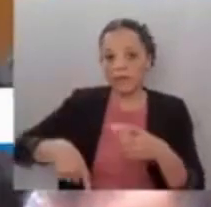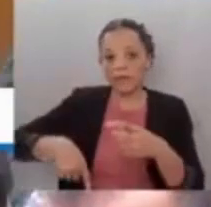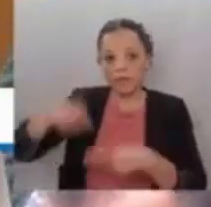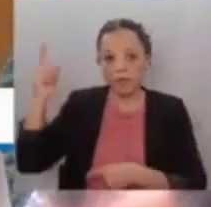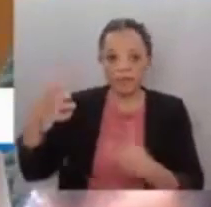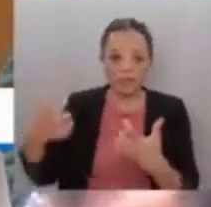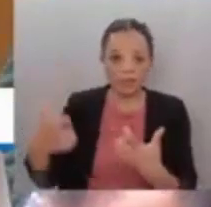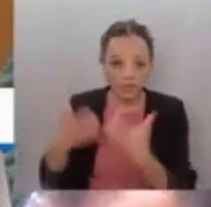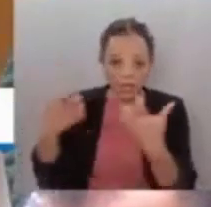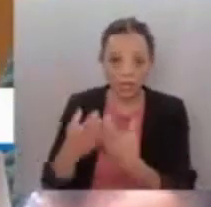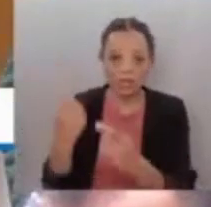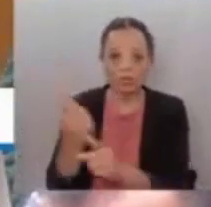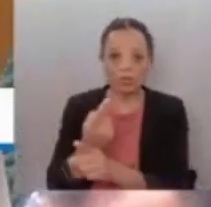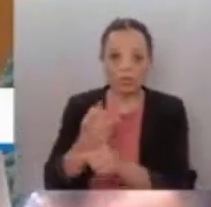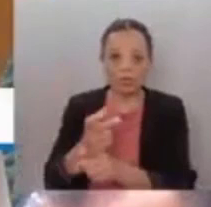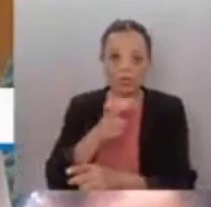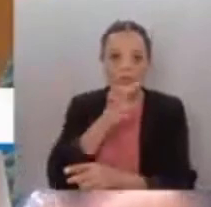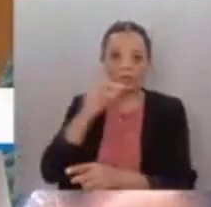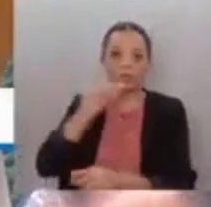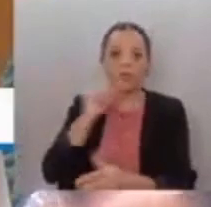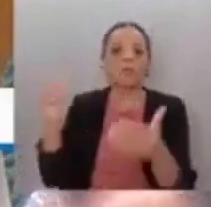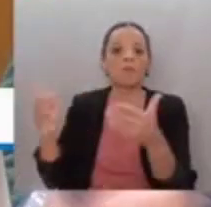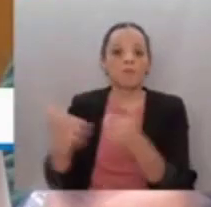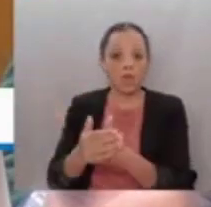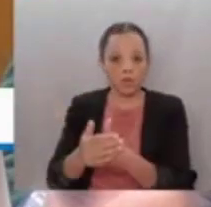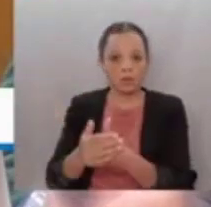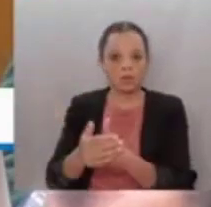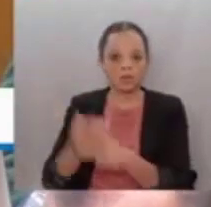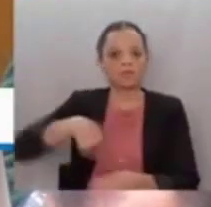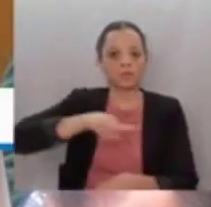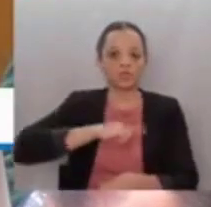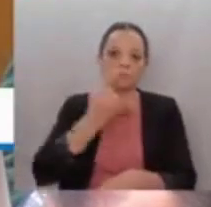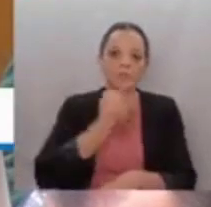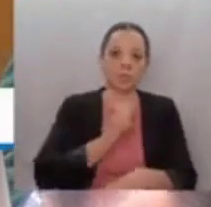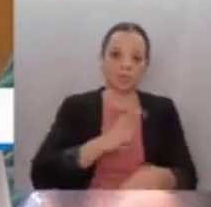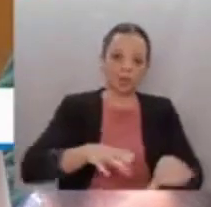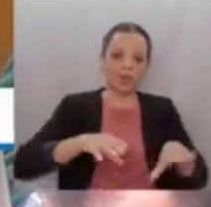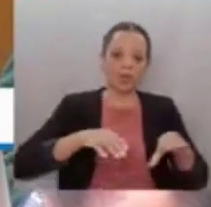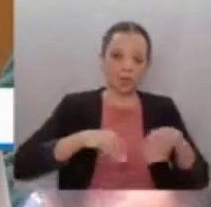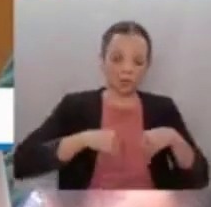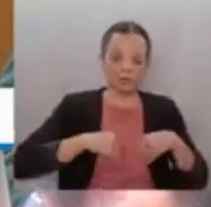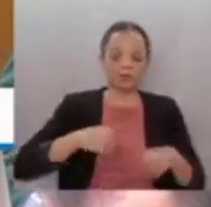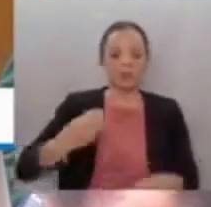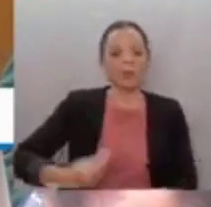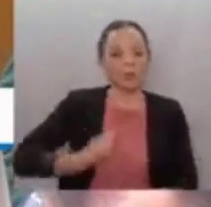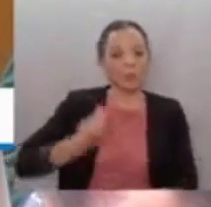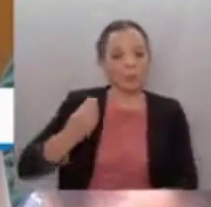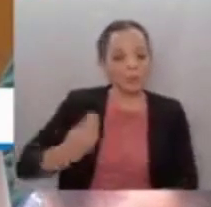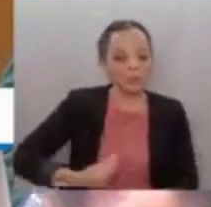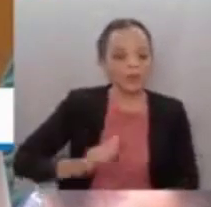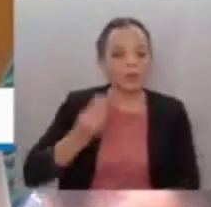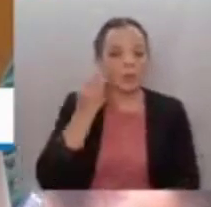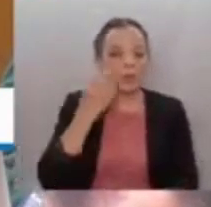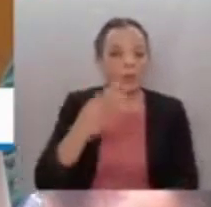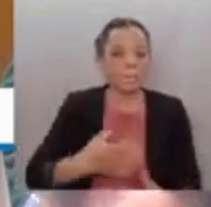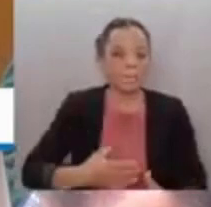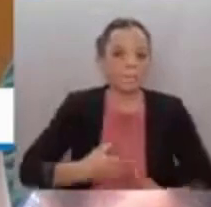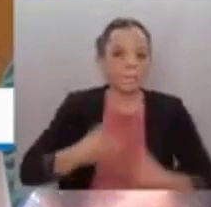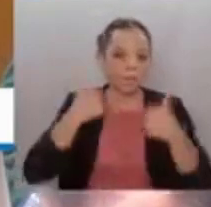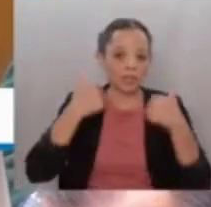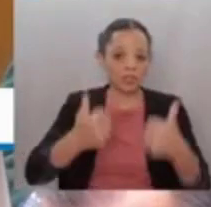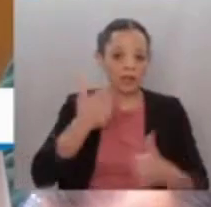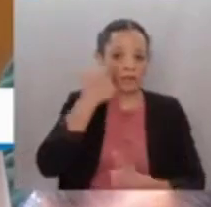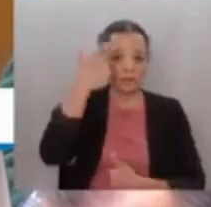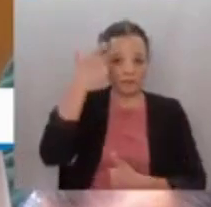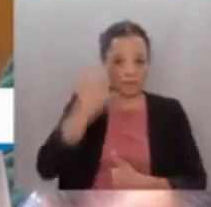físico e emocional, pelo que questionamos o Executivo que medidas foram tomadas no âmbito do